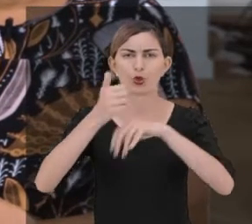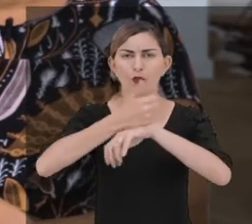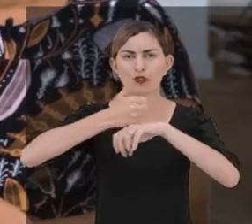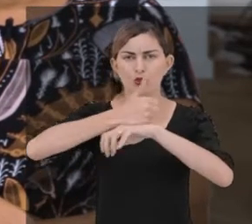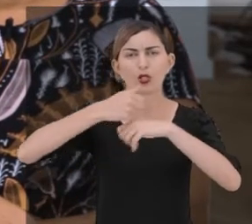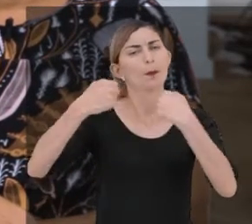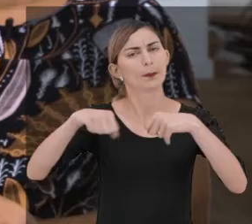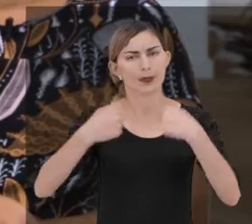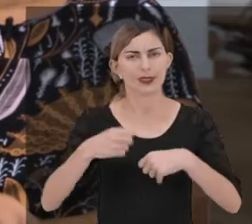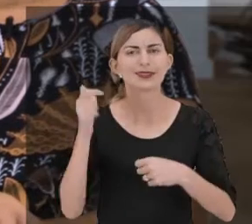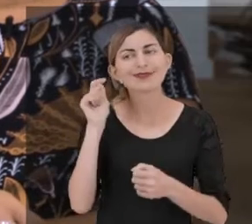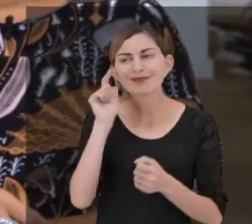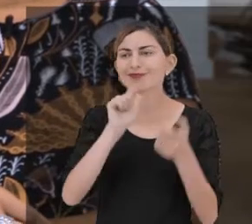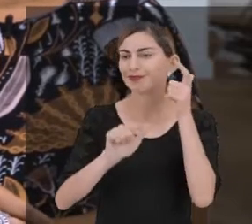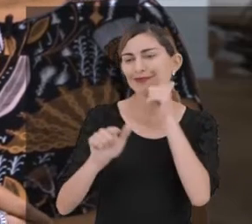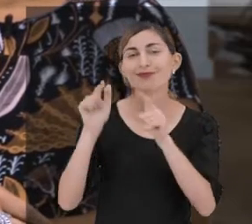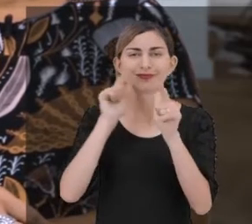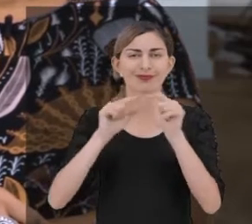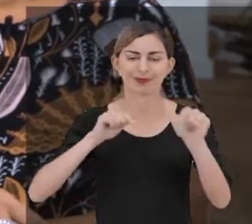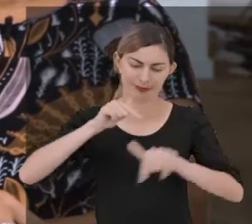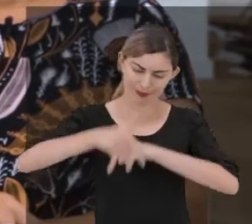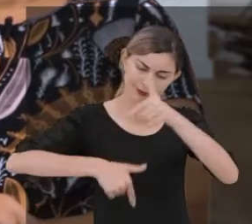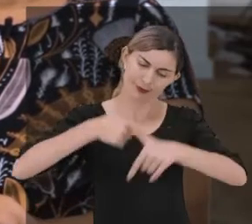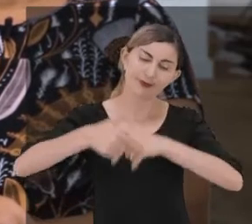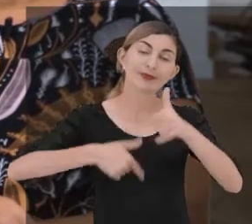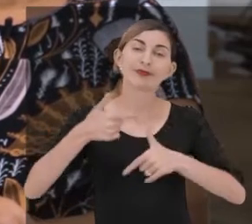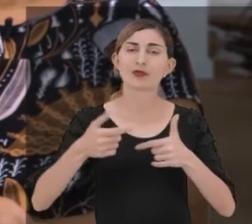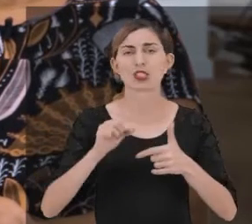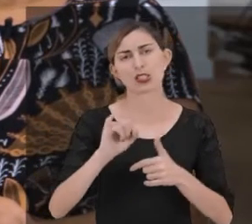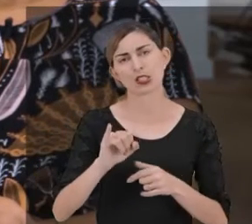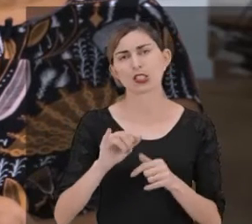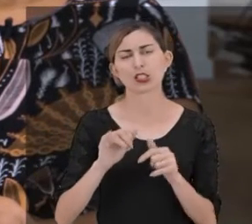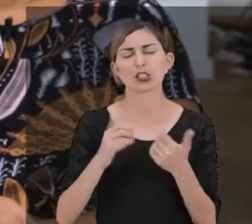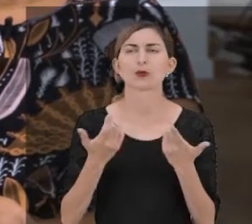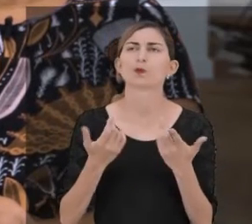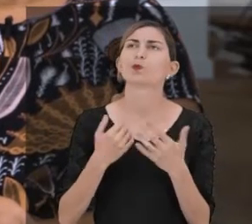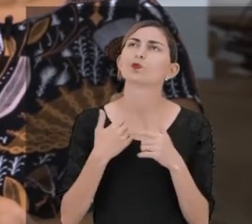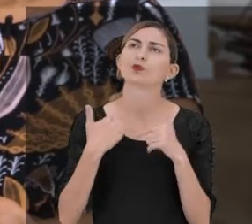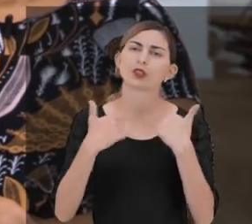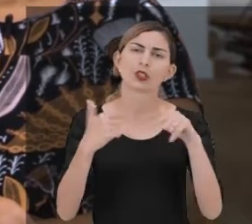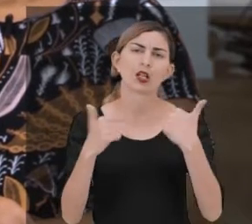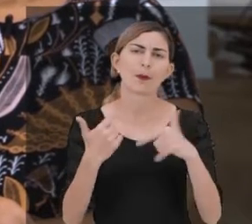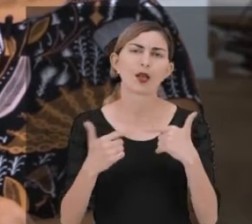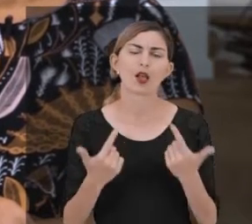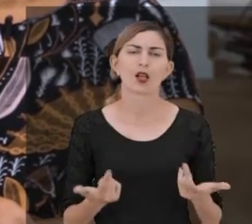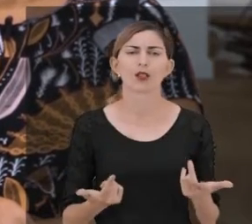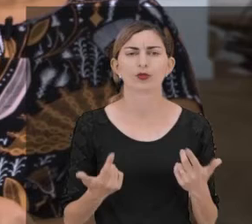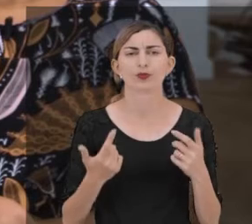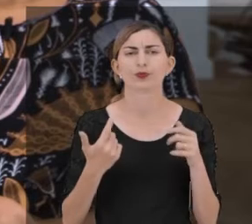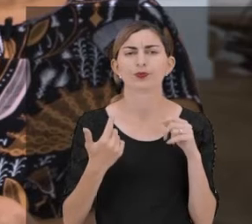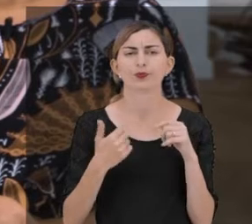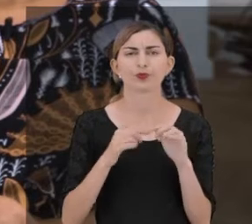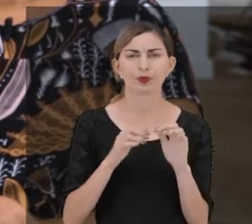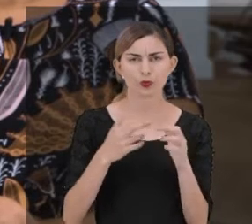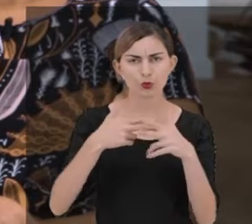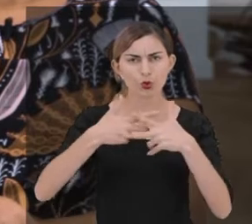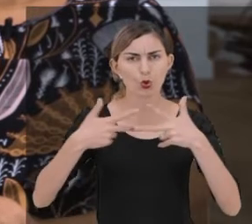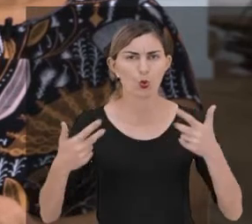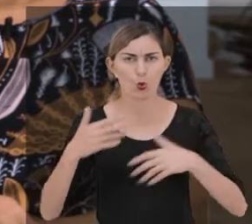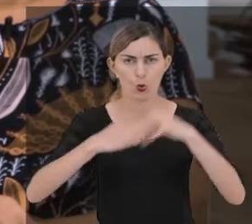uma recompensa do serviço prestado, seja ele prestado em termos